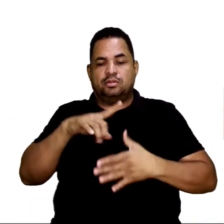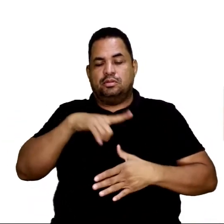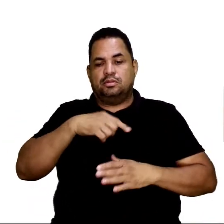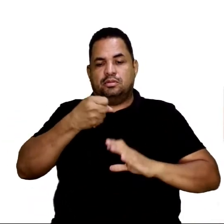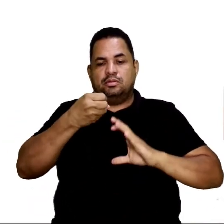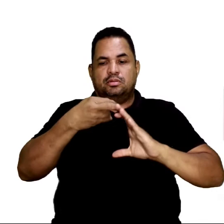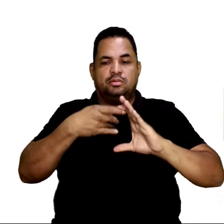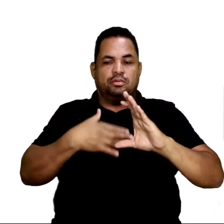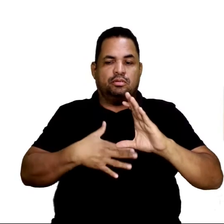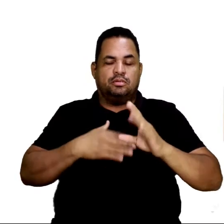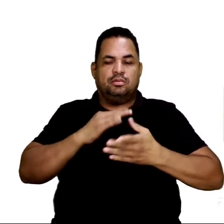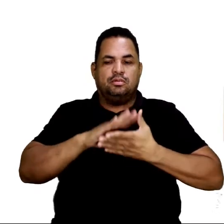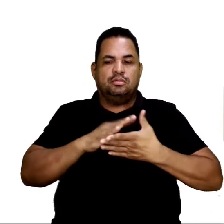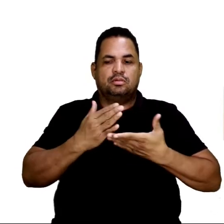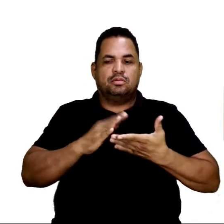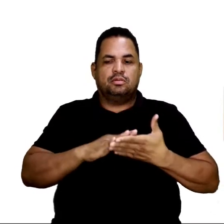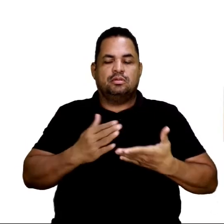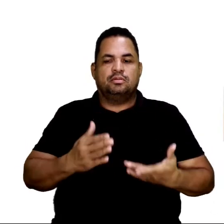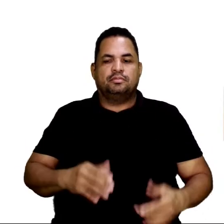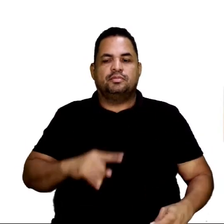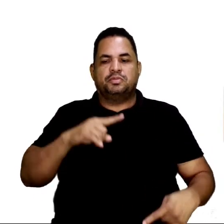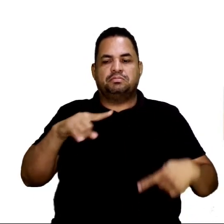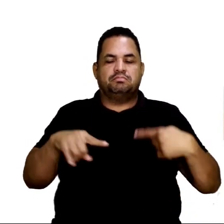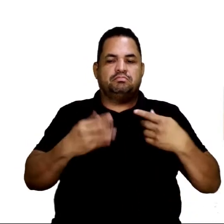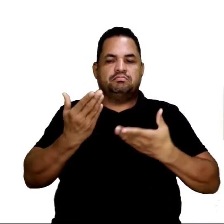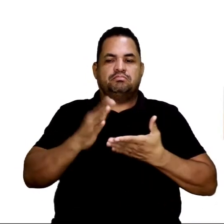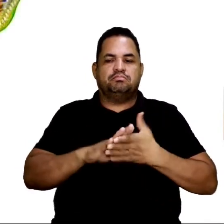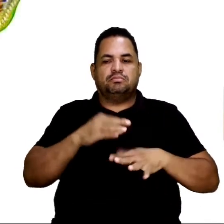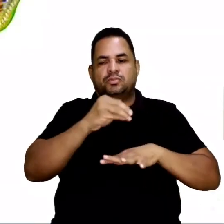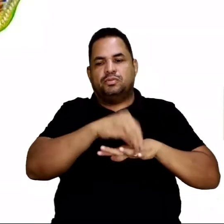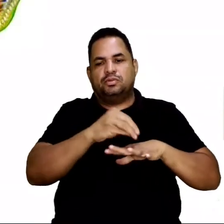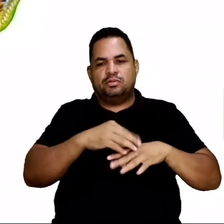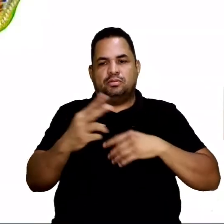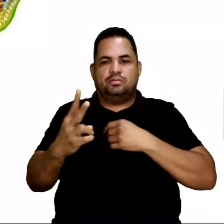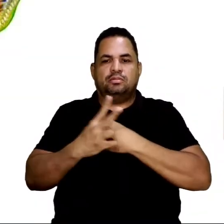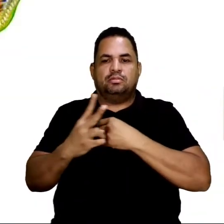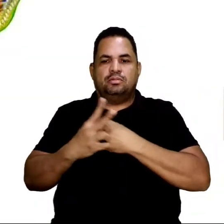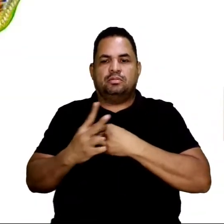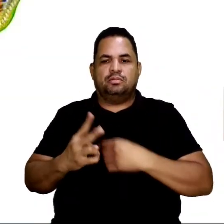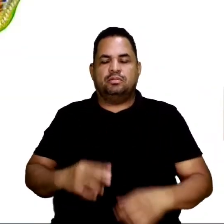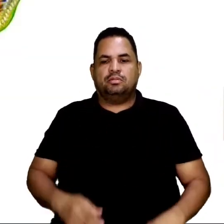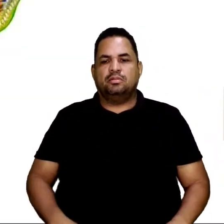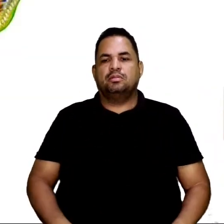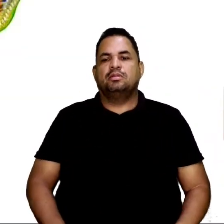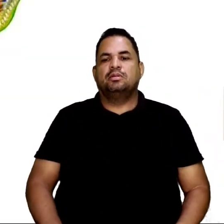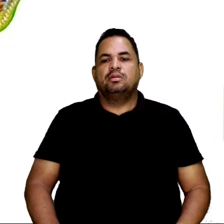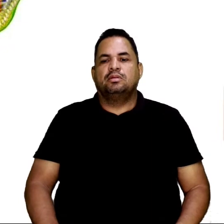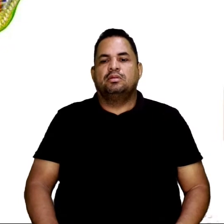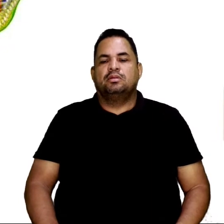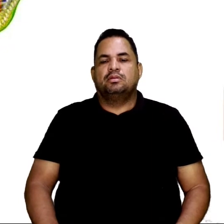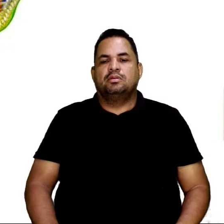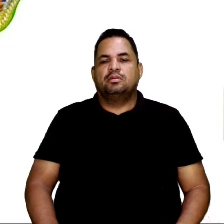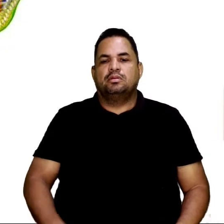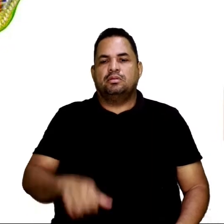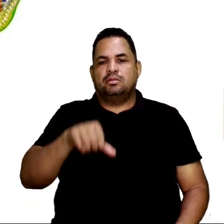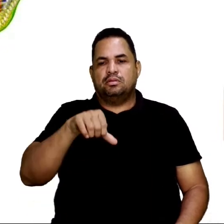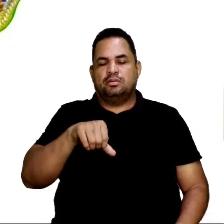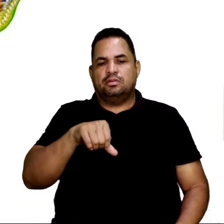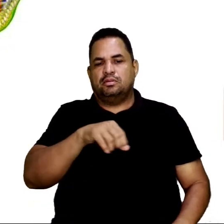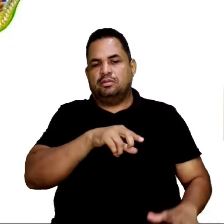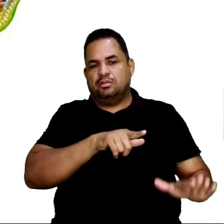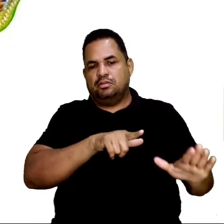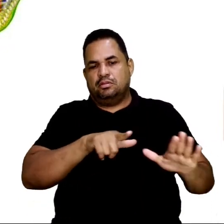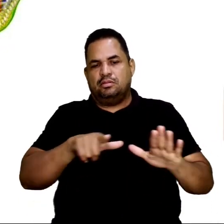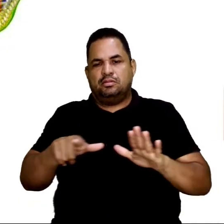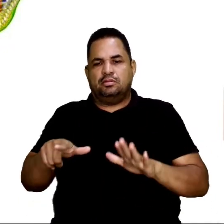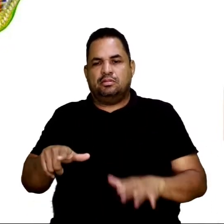das suas funções de nutrir, proteger, tá bom? 9 semanas aqui, ó. Você